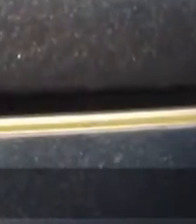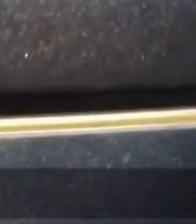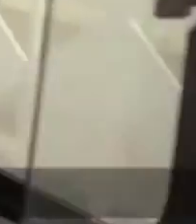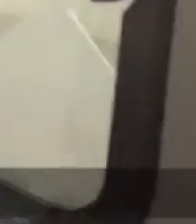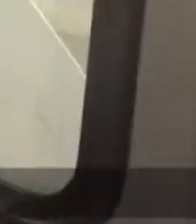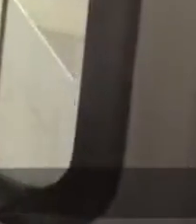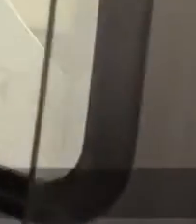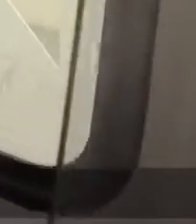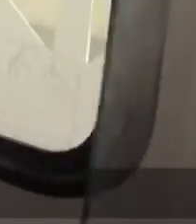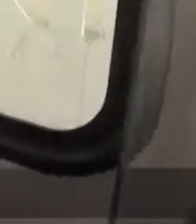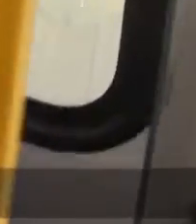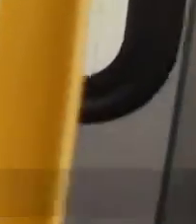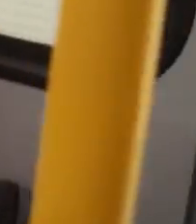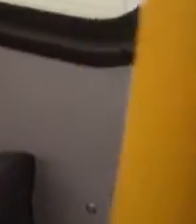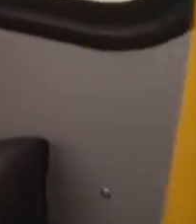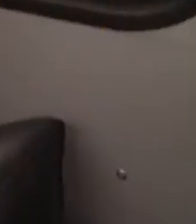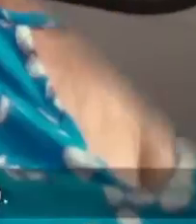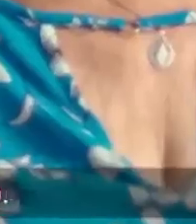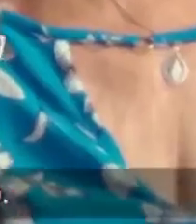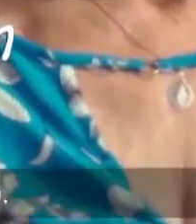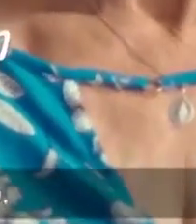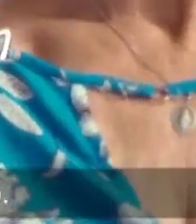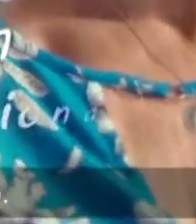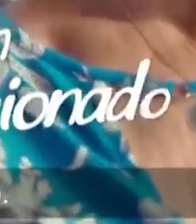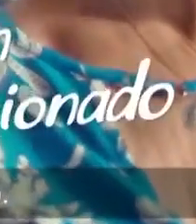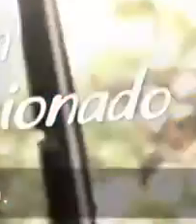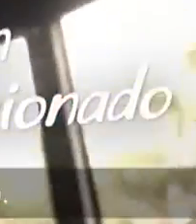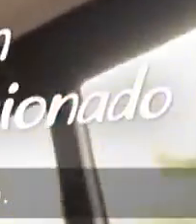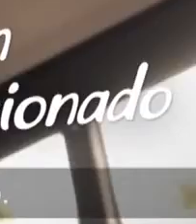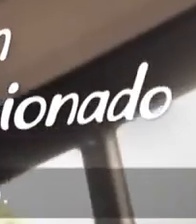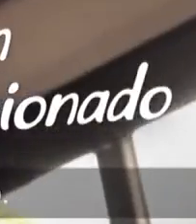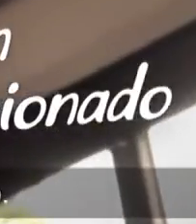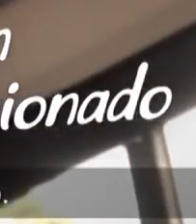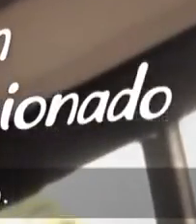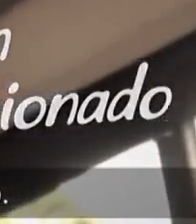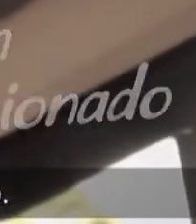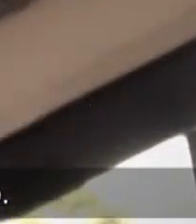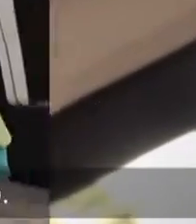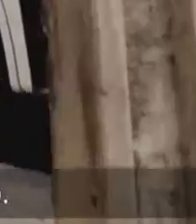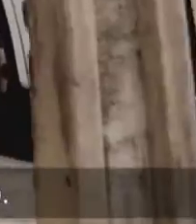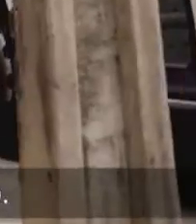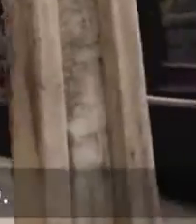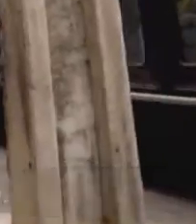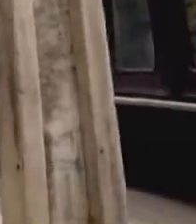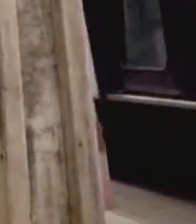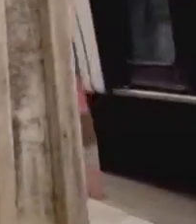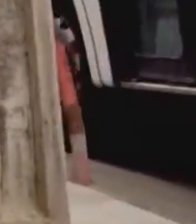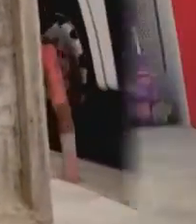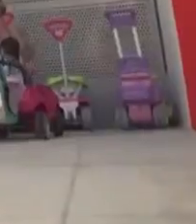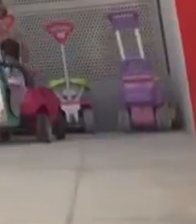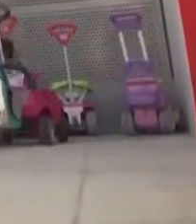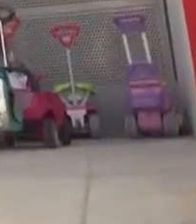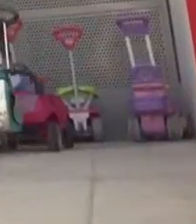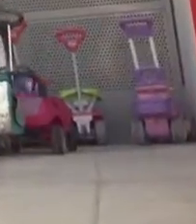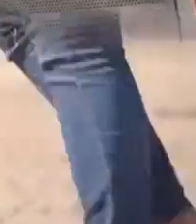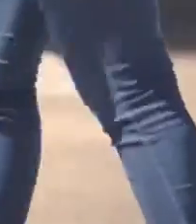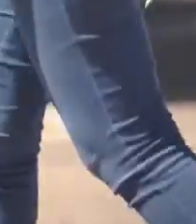gratuita para crianças de até 7 anos. A Prefeitura amplia a frota de ônibus com ar-condicionado.